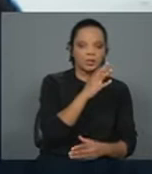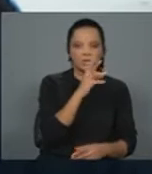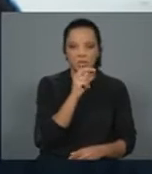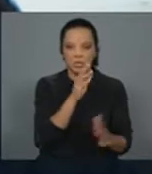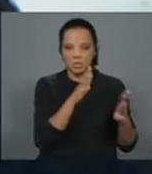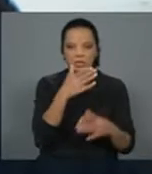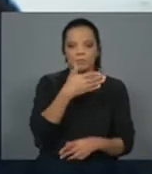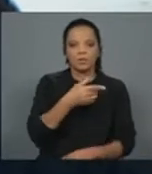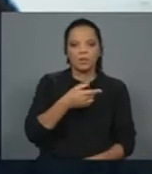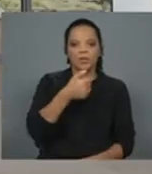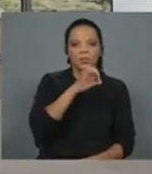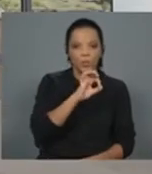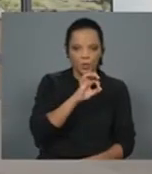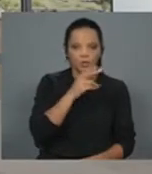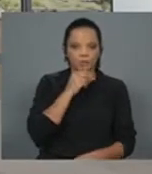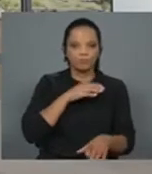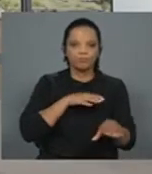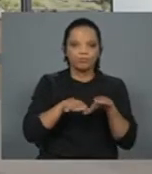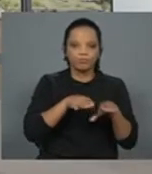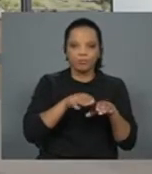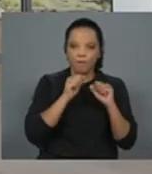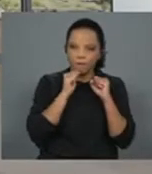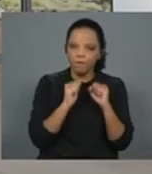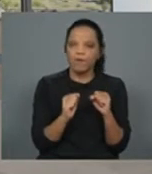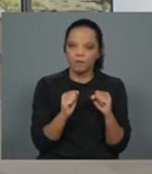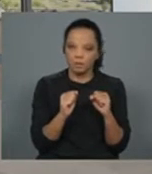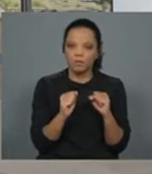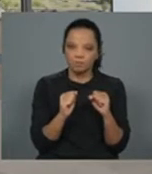1958, portanto, há uma forte crise sísmica. Portanto, acontecem